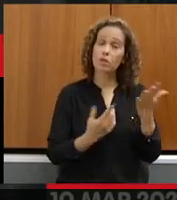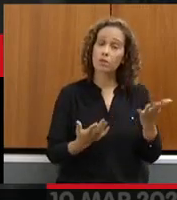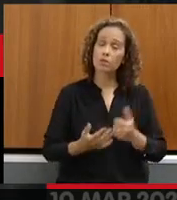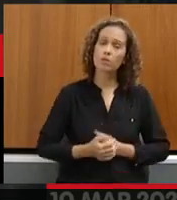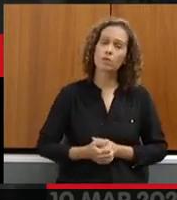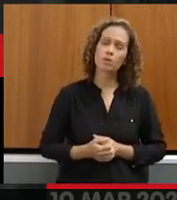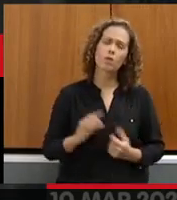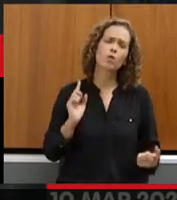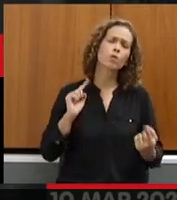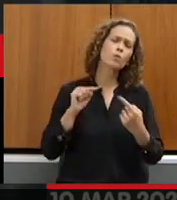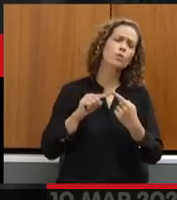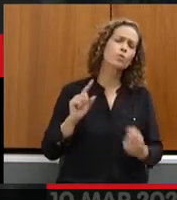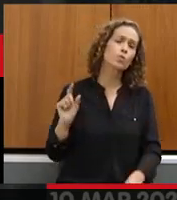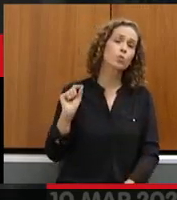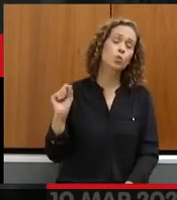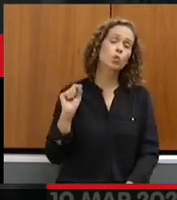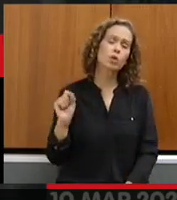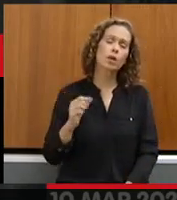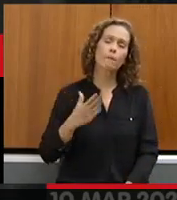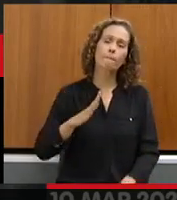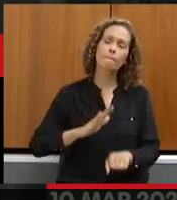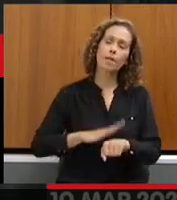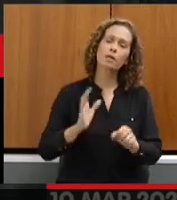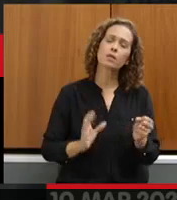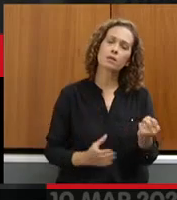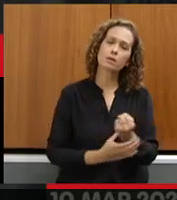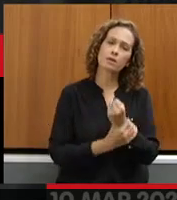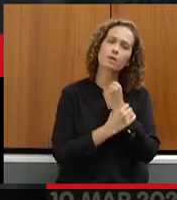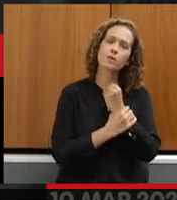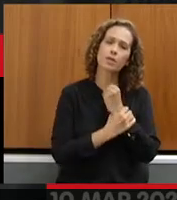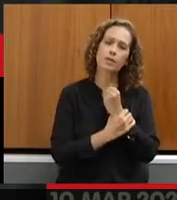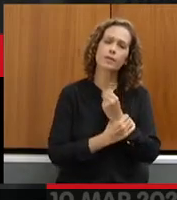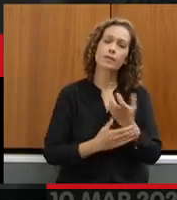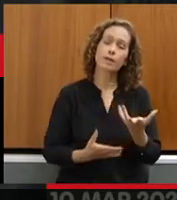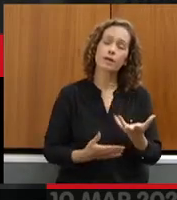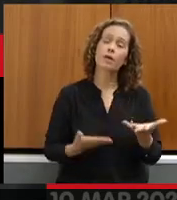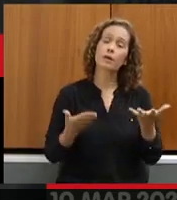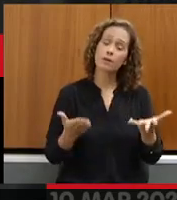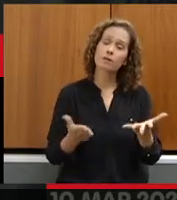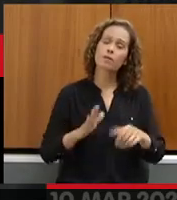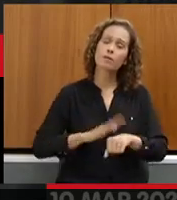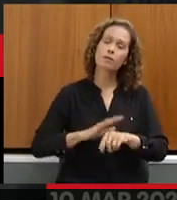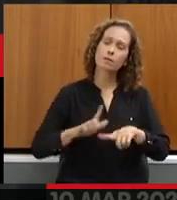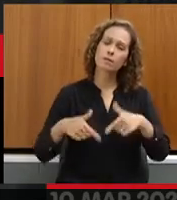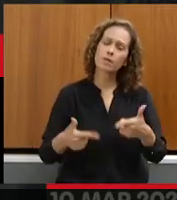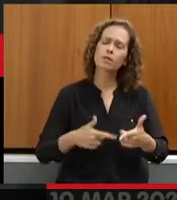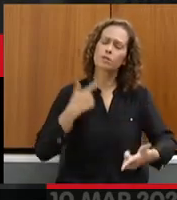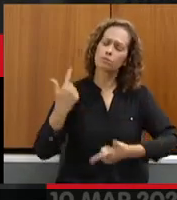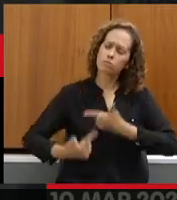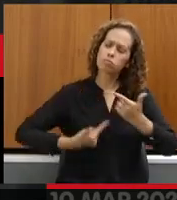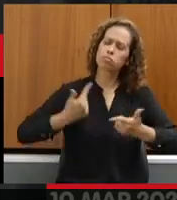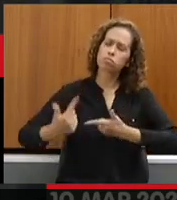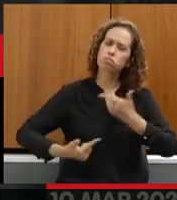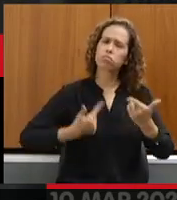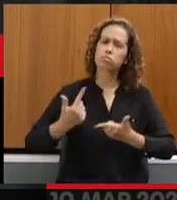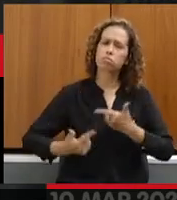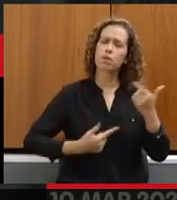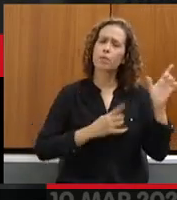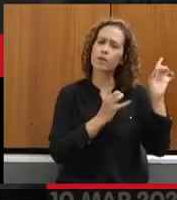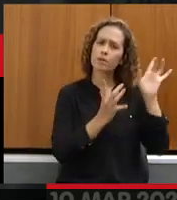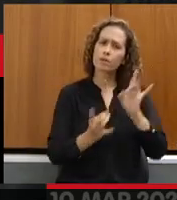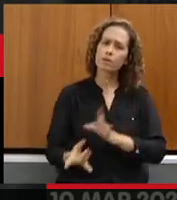com o objetivo de ter mais segurança na abertura de leite então é isso que nós estamos fazendo é um trabalho diário